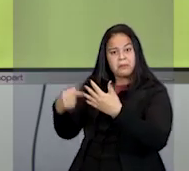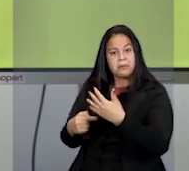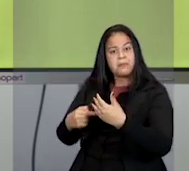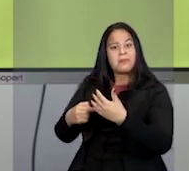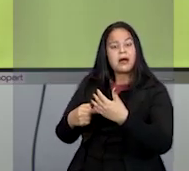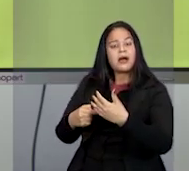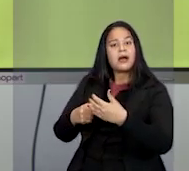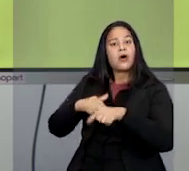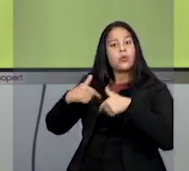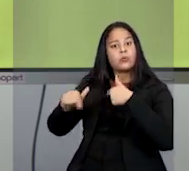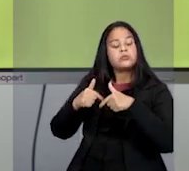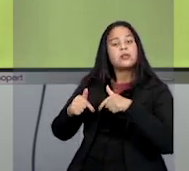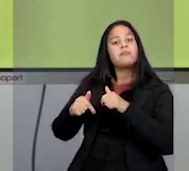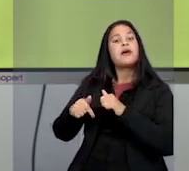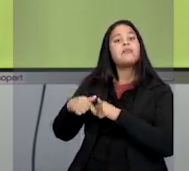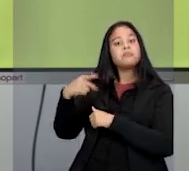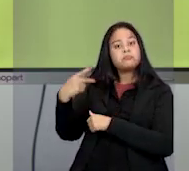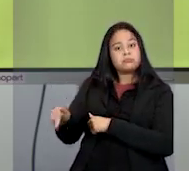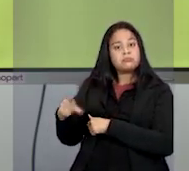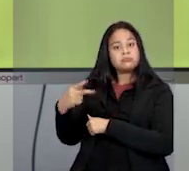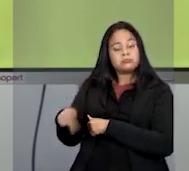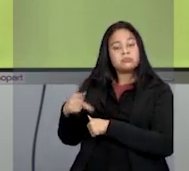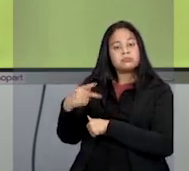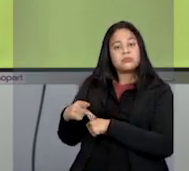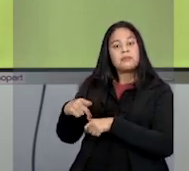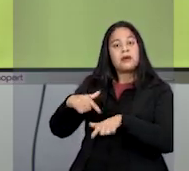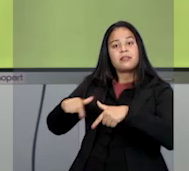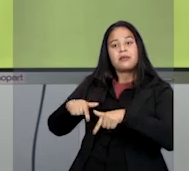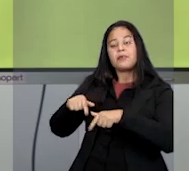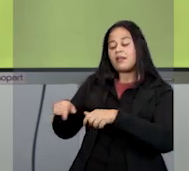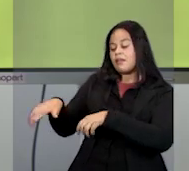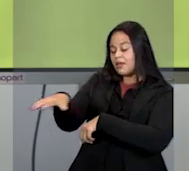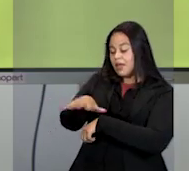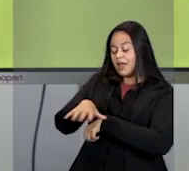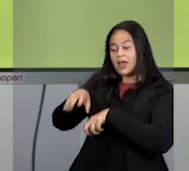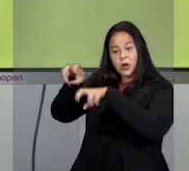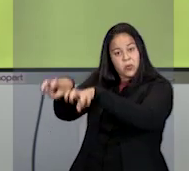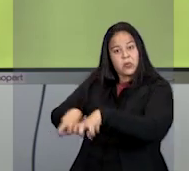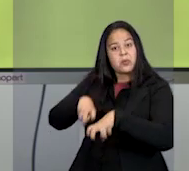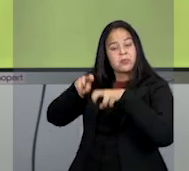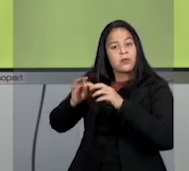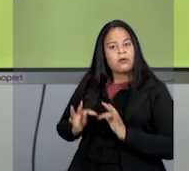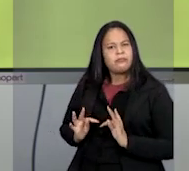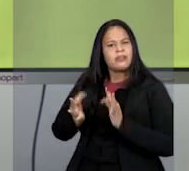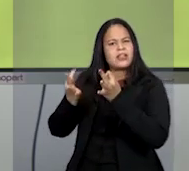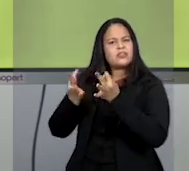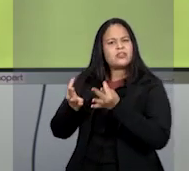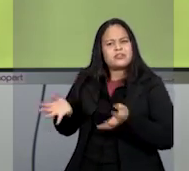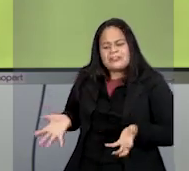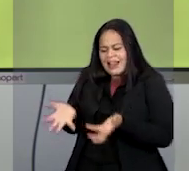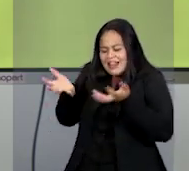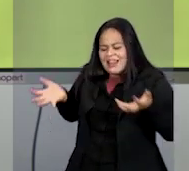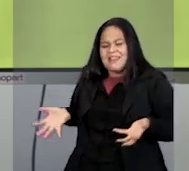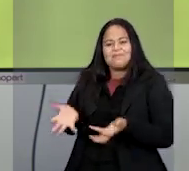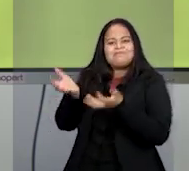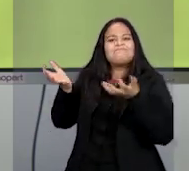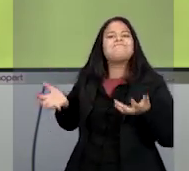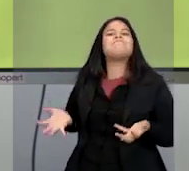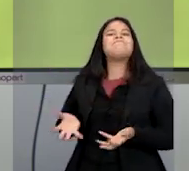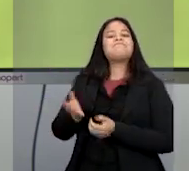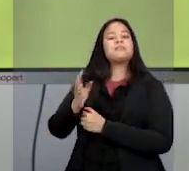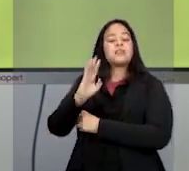obra, justamente para trabalhar com esse tipo de atividade, ou seja, para trabalhar com essa tecnologia mais avançada do campo, lidar com